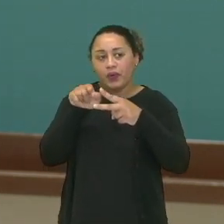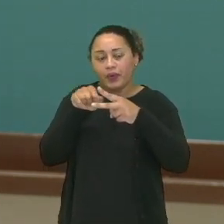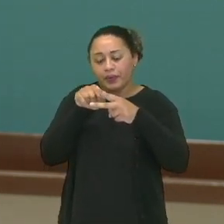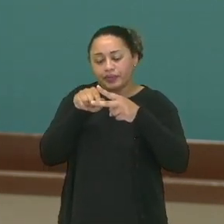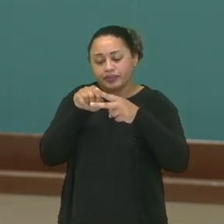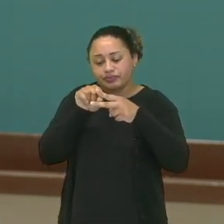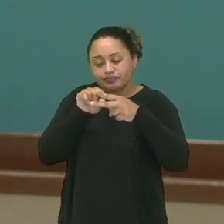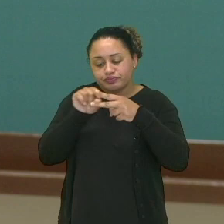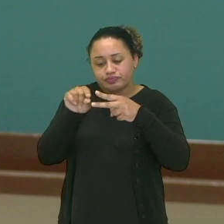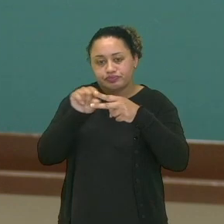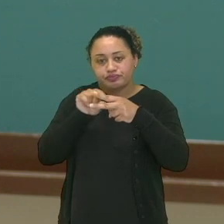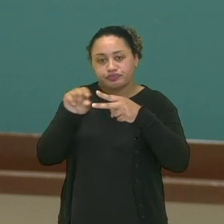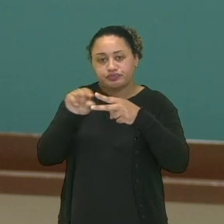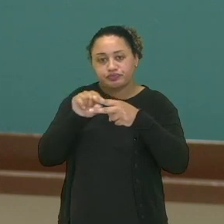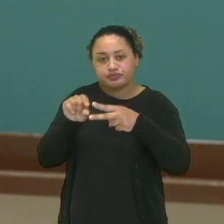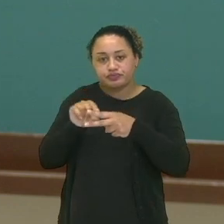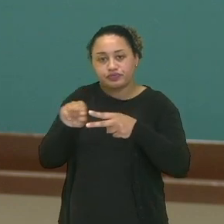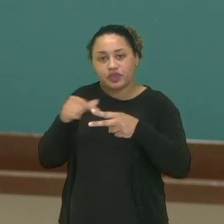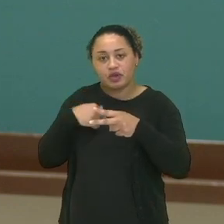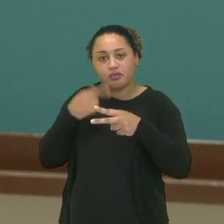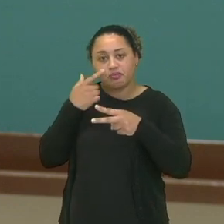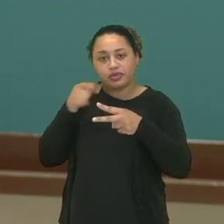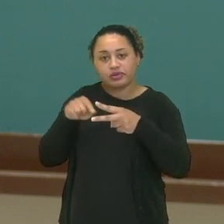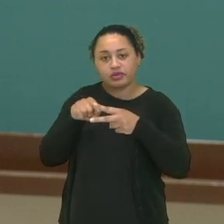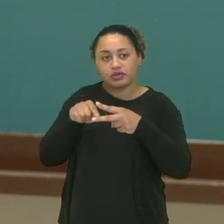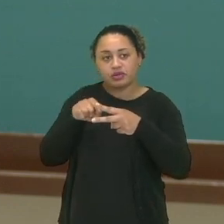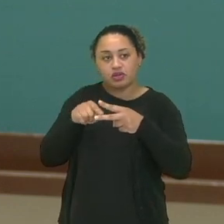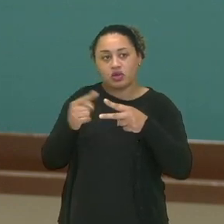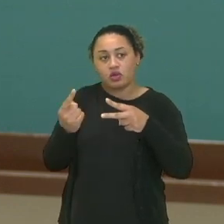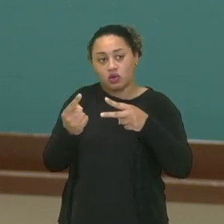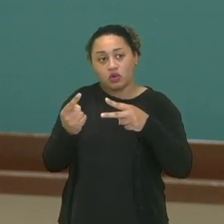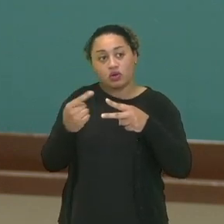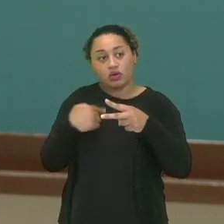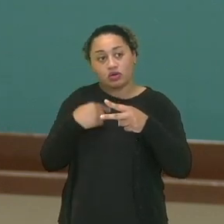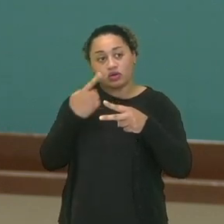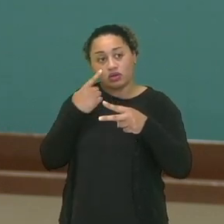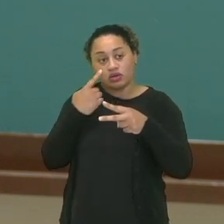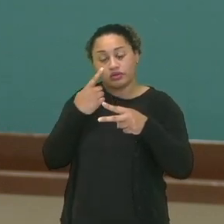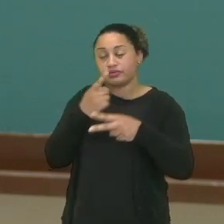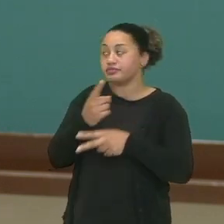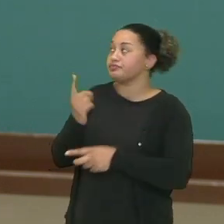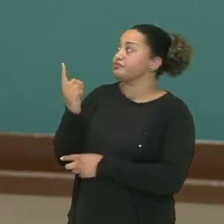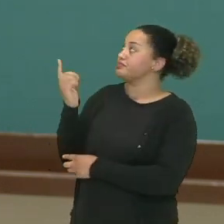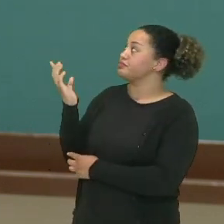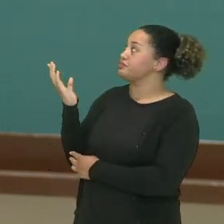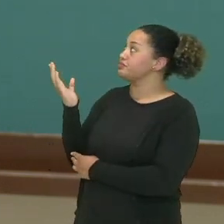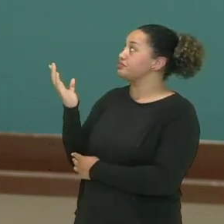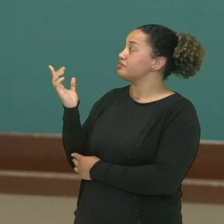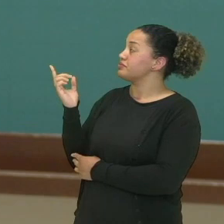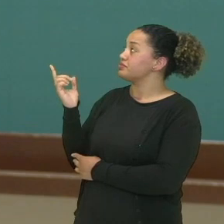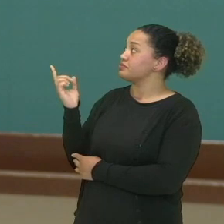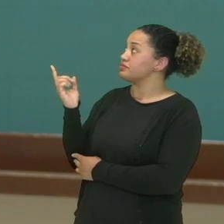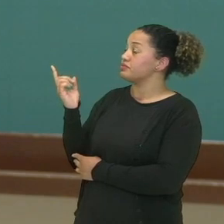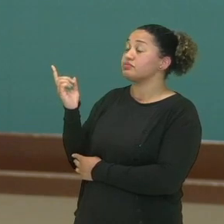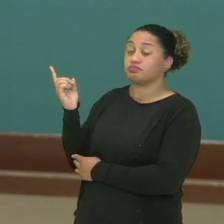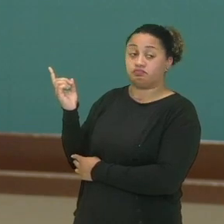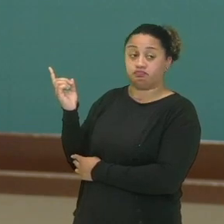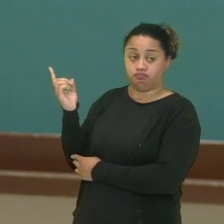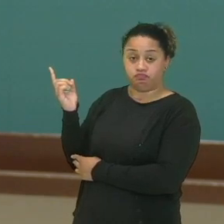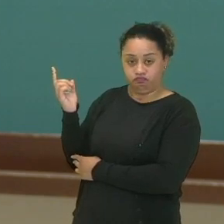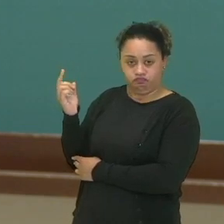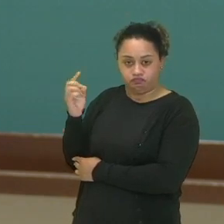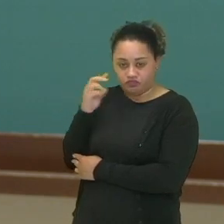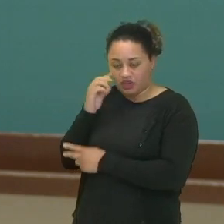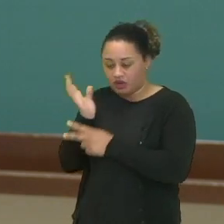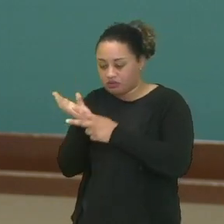essa aberturazinha. Então ela vai ter, né, como ela vai ter 360, ela vai fechar 360 graus. Isso mesmo,